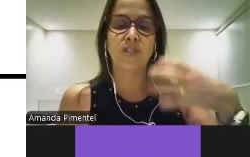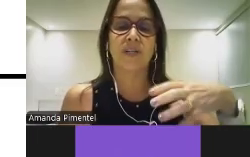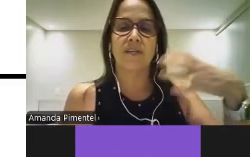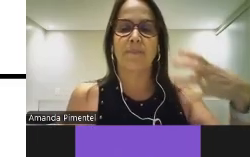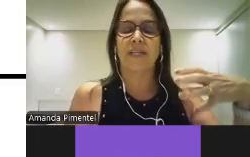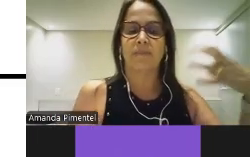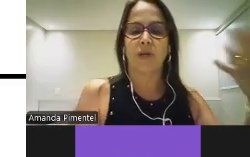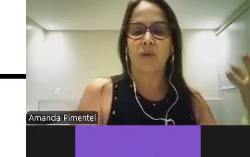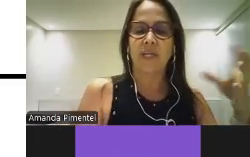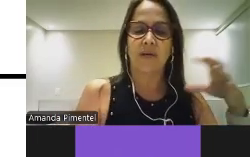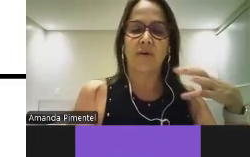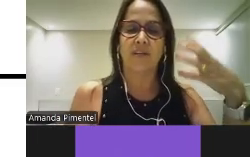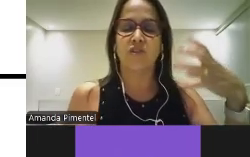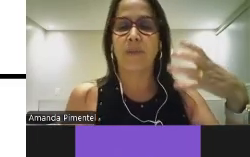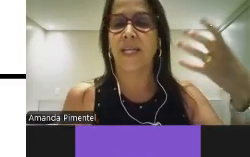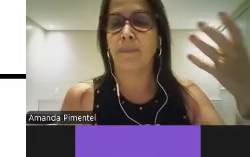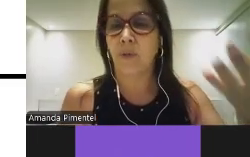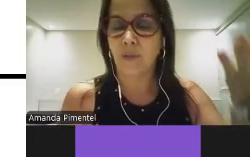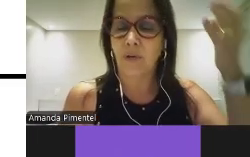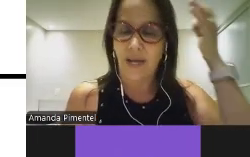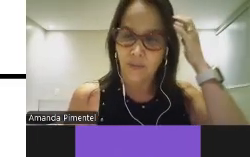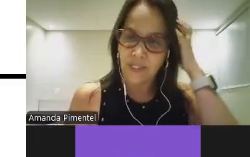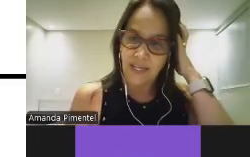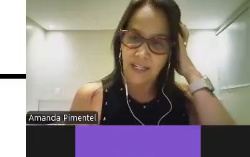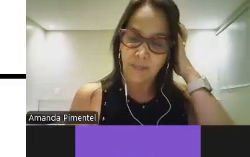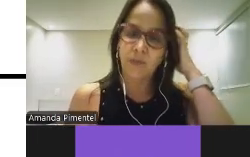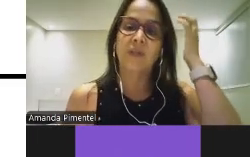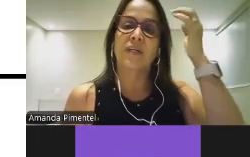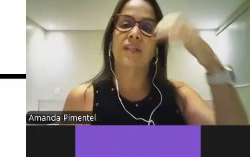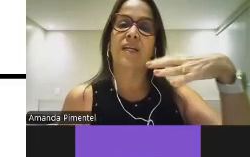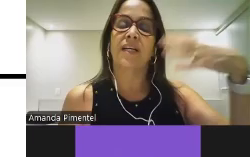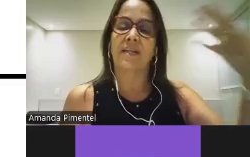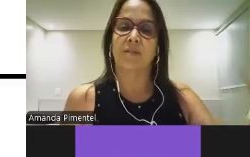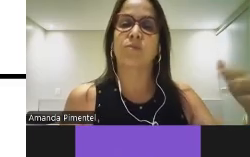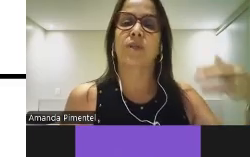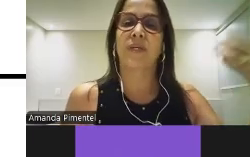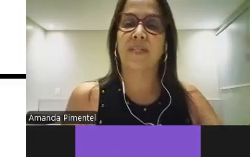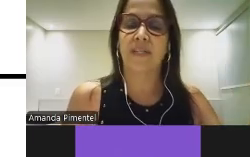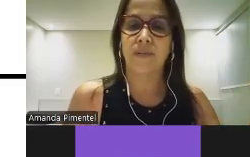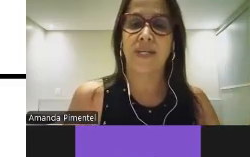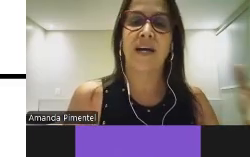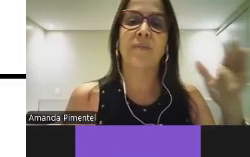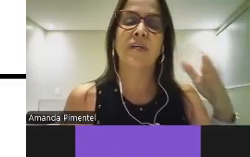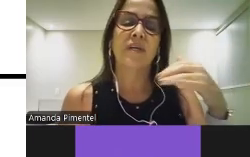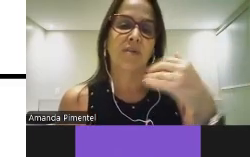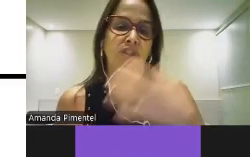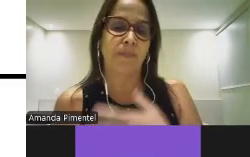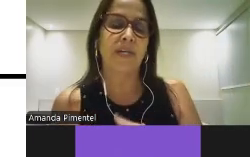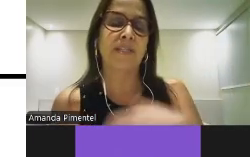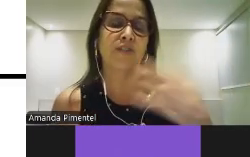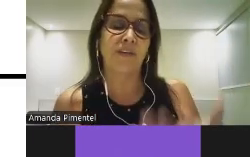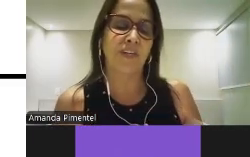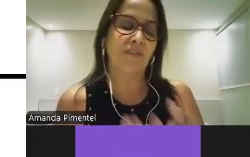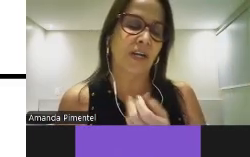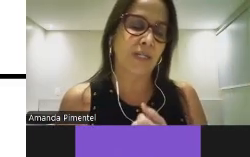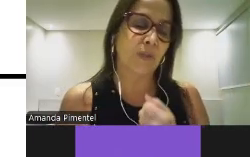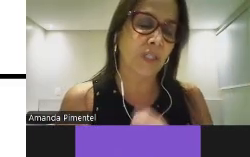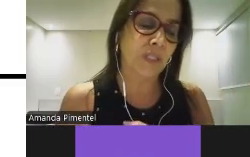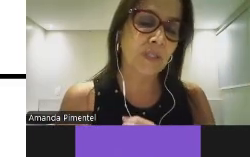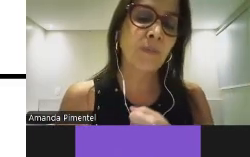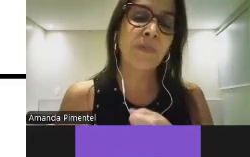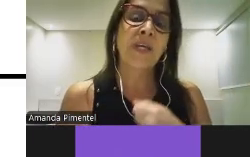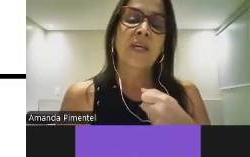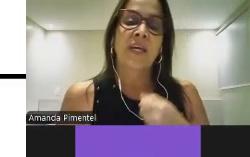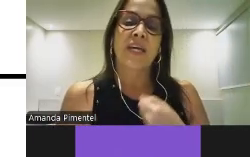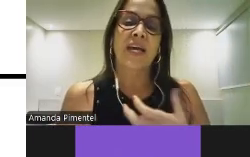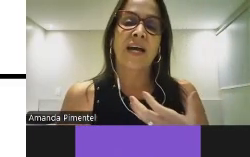avaliando a substância beta-amiloide, que é um resto metabólico lá no cérebro, que tem ligação com a doença de Alzheimer, com as demências, Flavinha vai falar